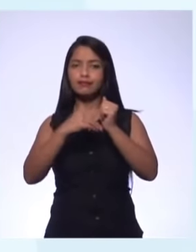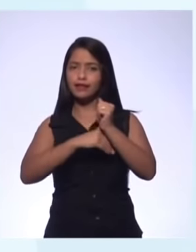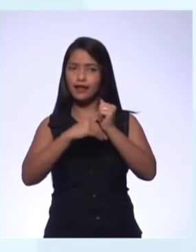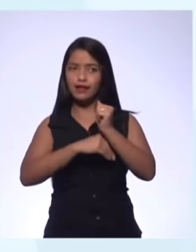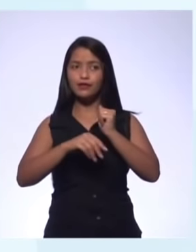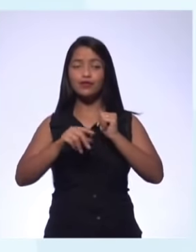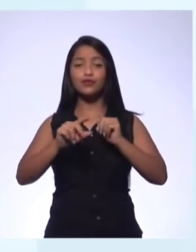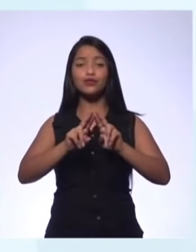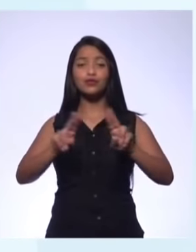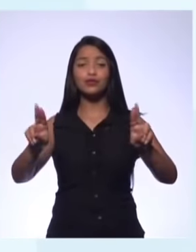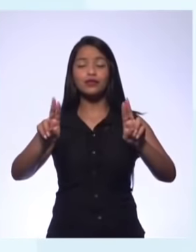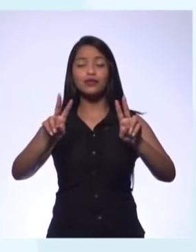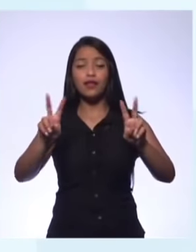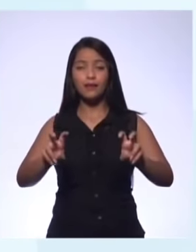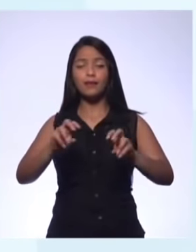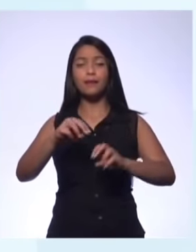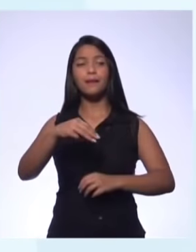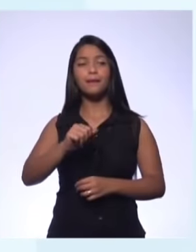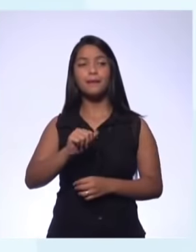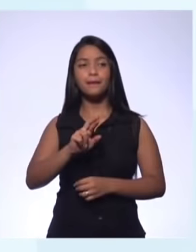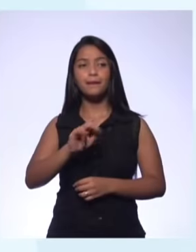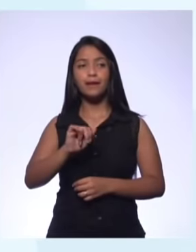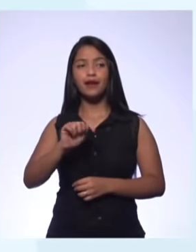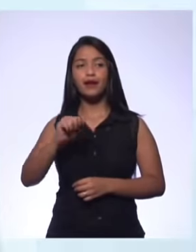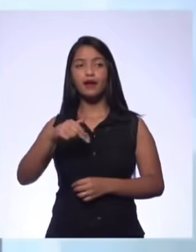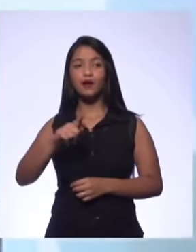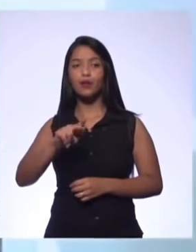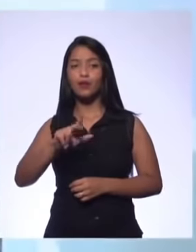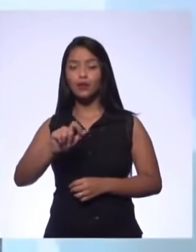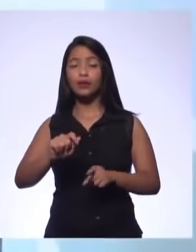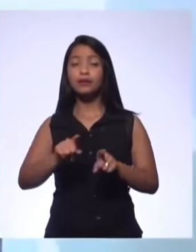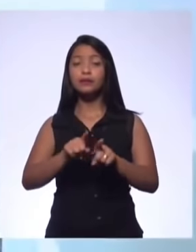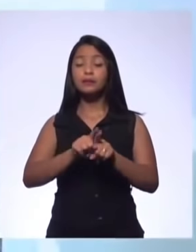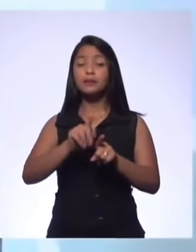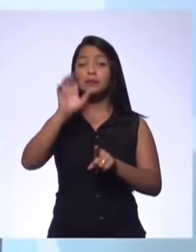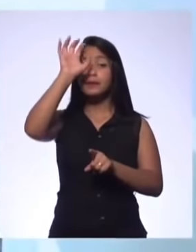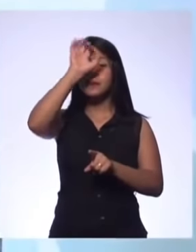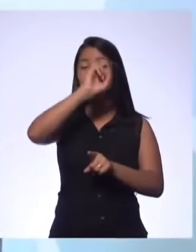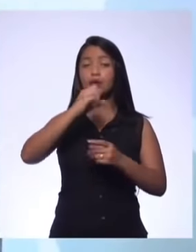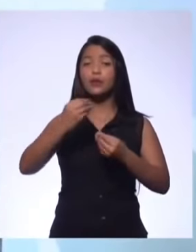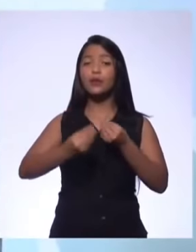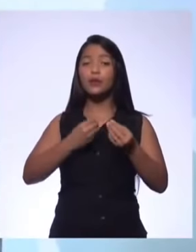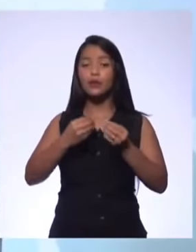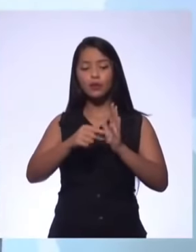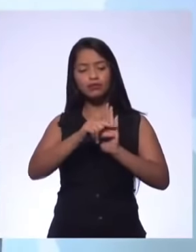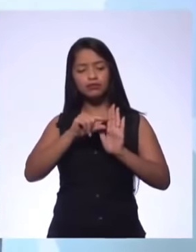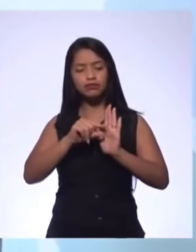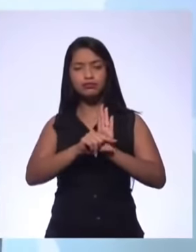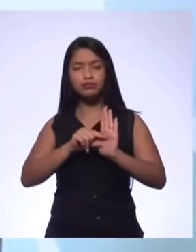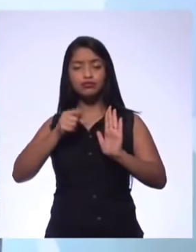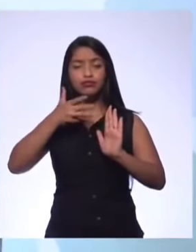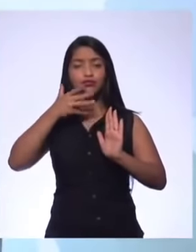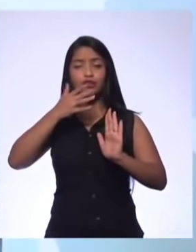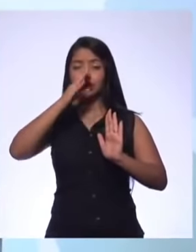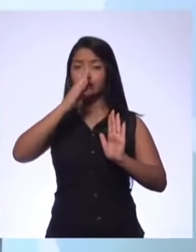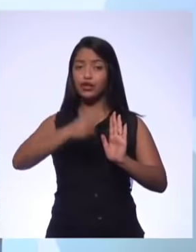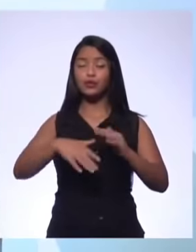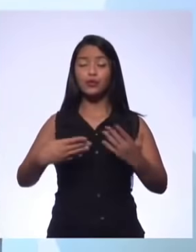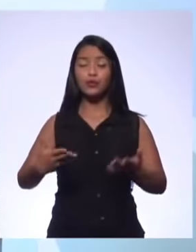de sinais de pontuação na organização dos discursos direto e indireto. Então, temos aí os nossos objetivos. Agora, pode abrir o